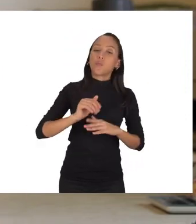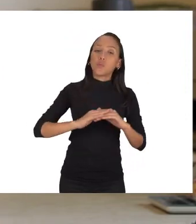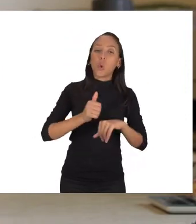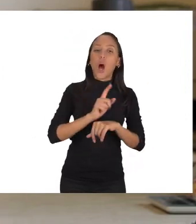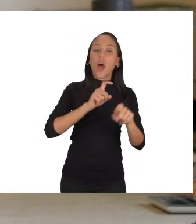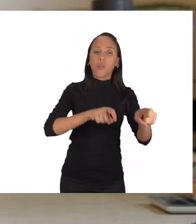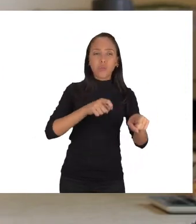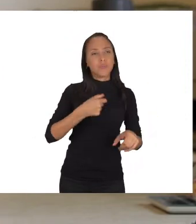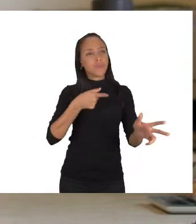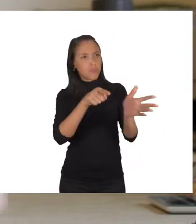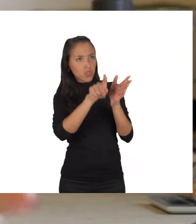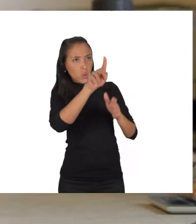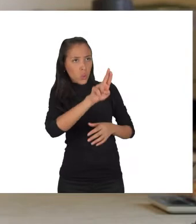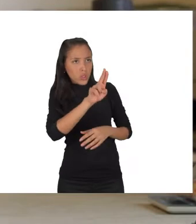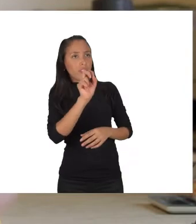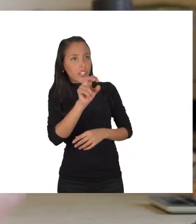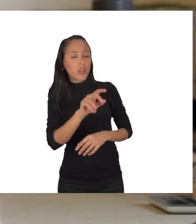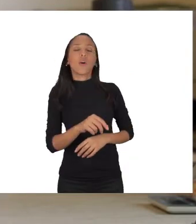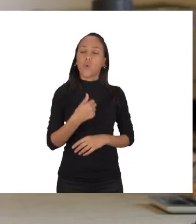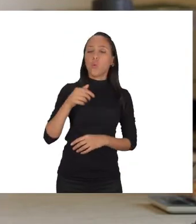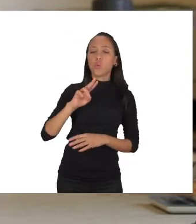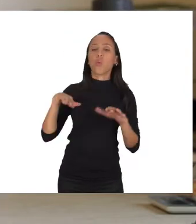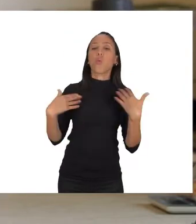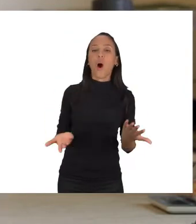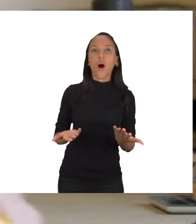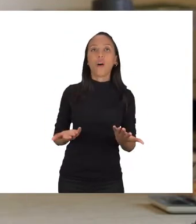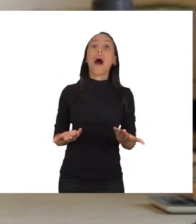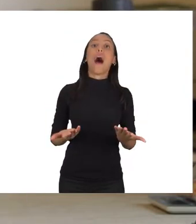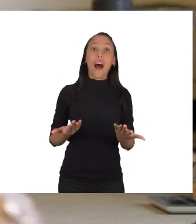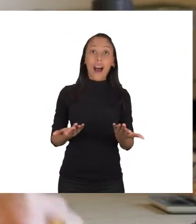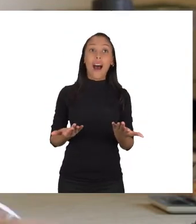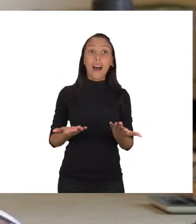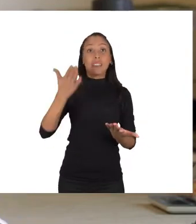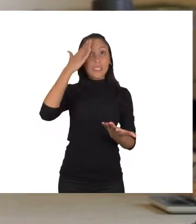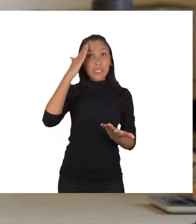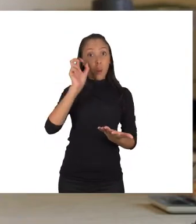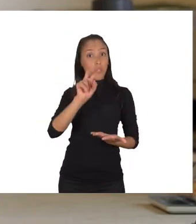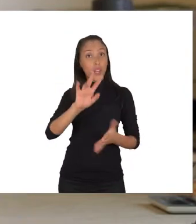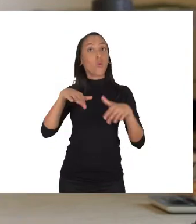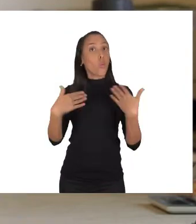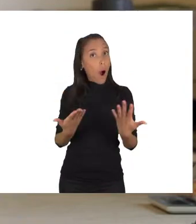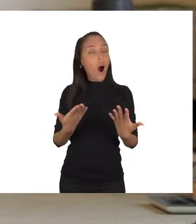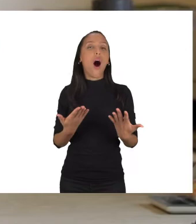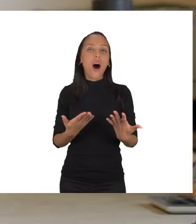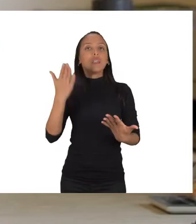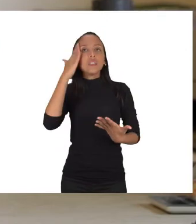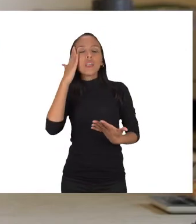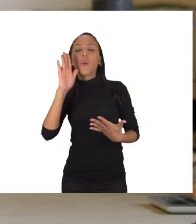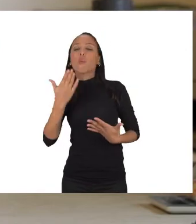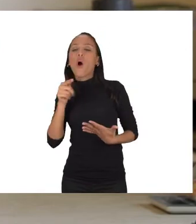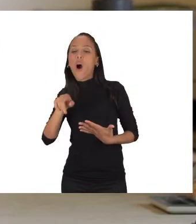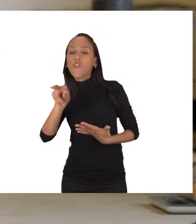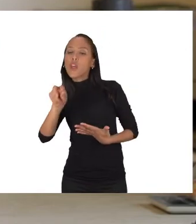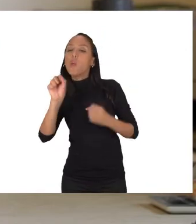o senhor usa veneno? Ah, uso. Qual? Porque ali você sabe qual é o tipo de agrotóxico e aí você vai saber o que,